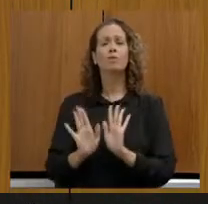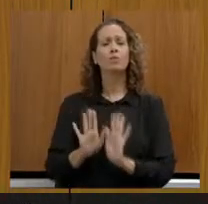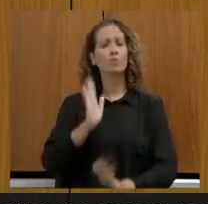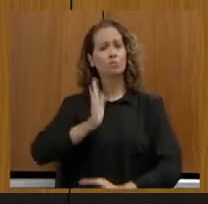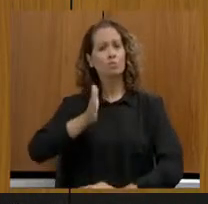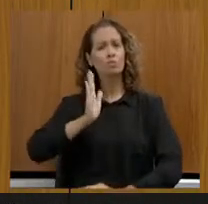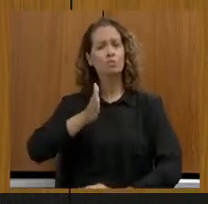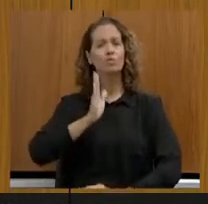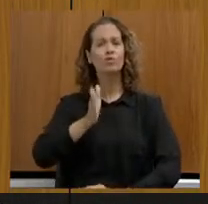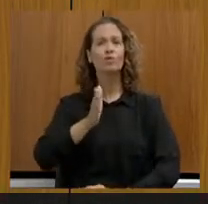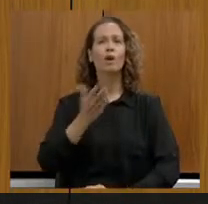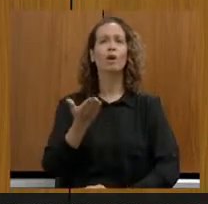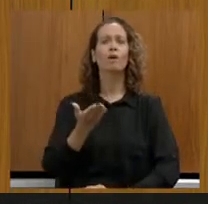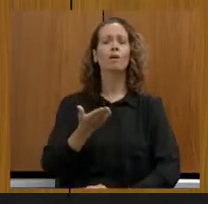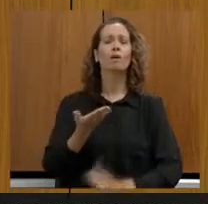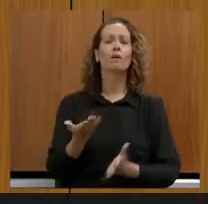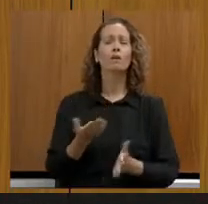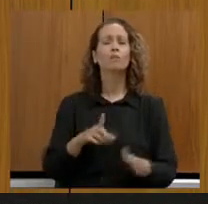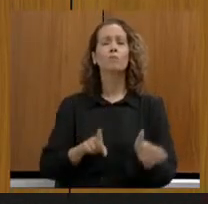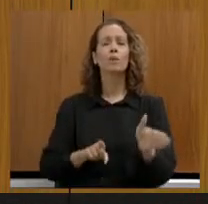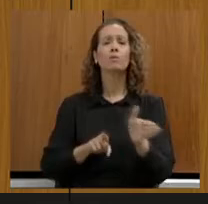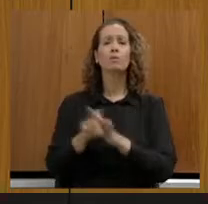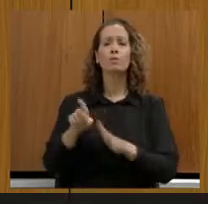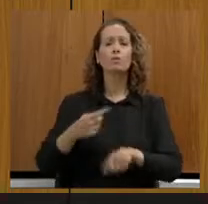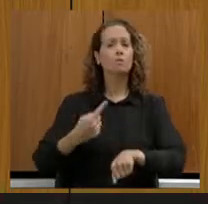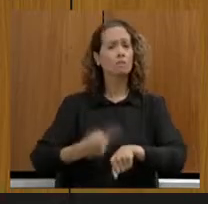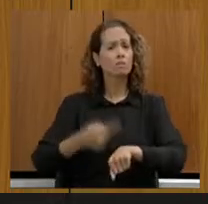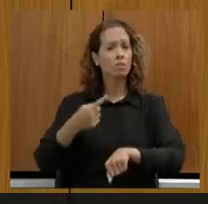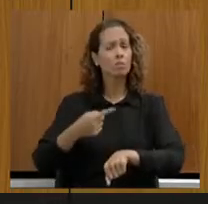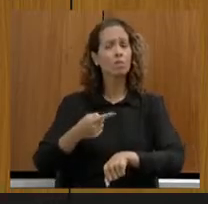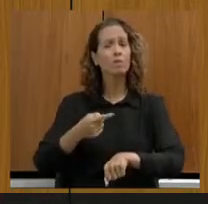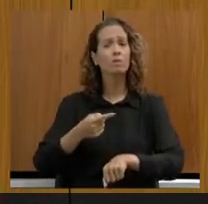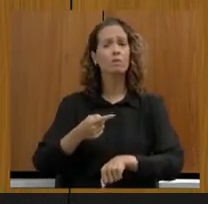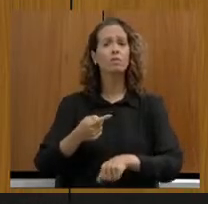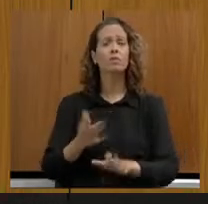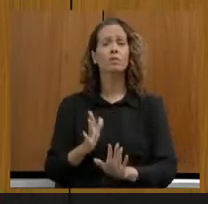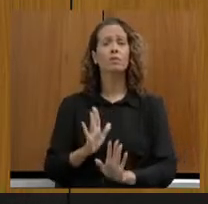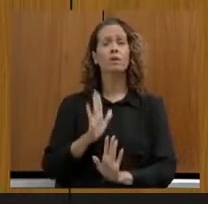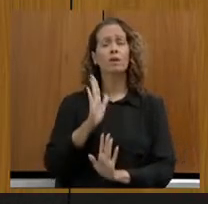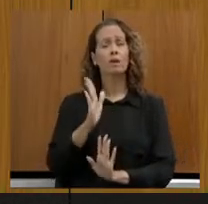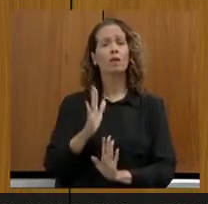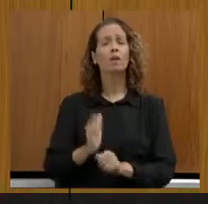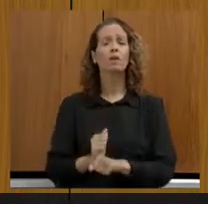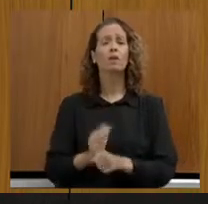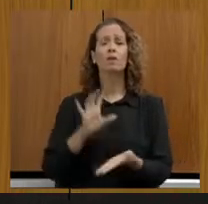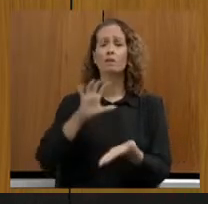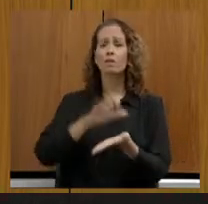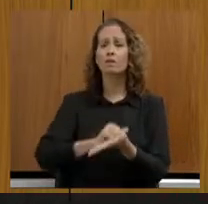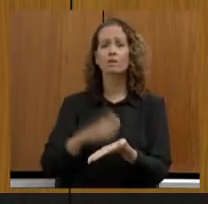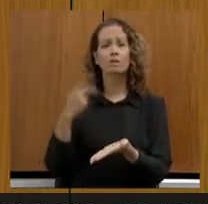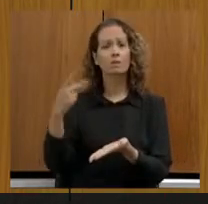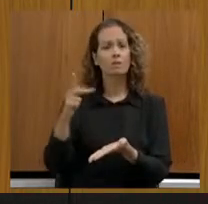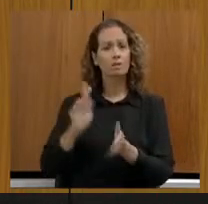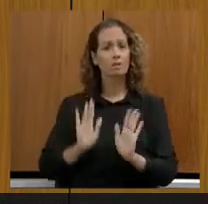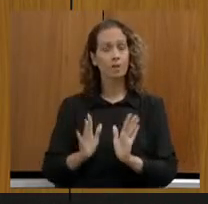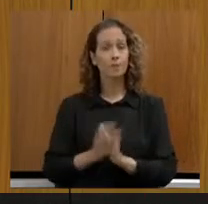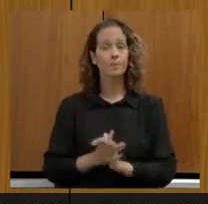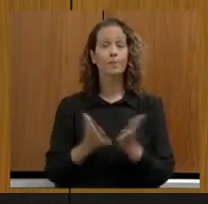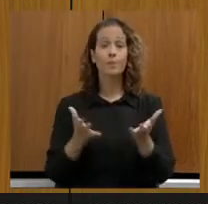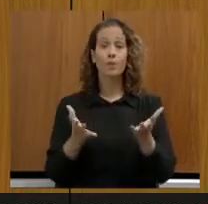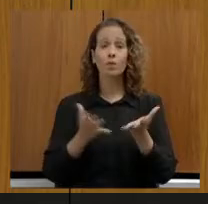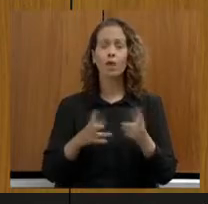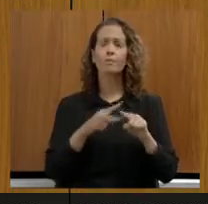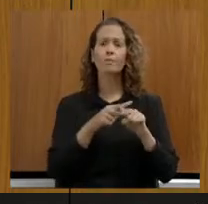que ele que ele ele perguntou no momento que ele fez o a pergunta a ele no momento da inscrição dele eu quero